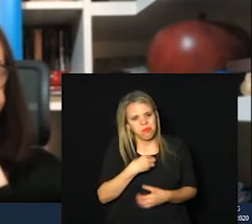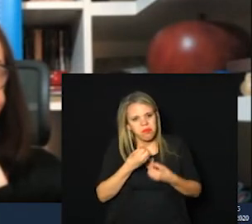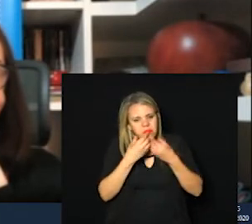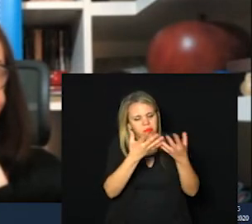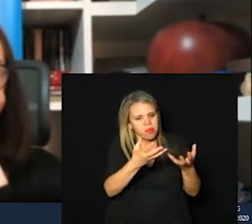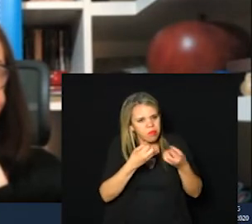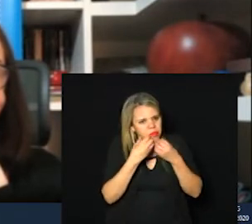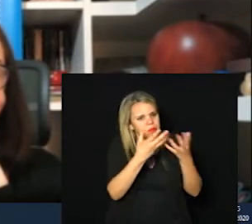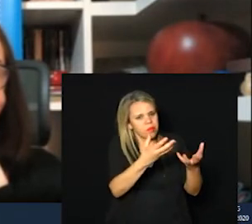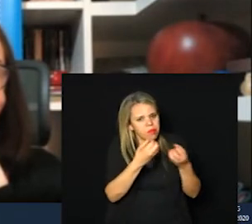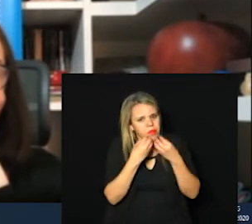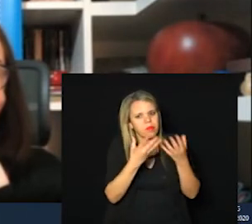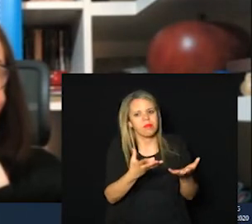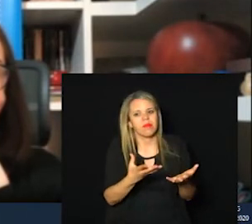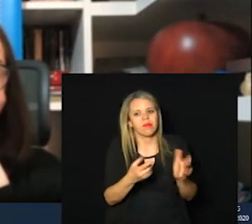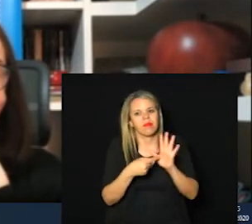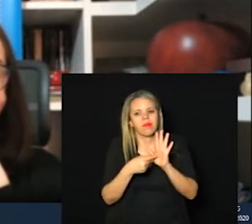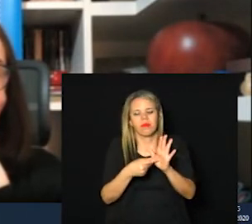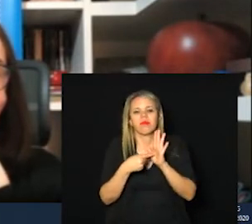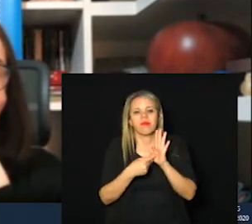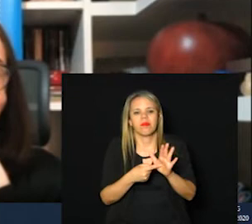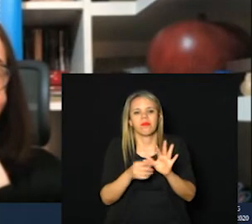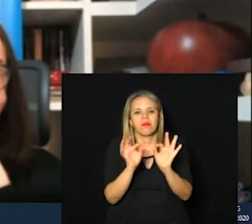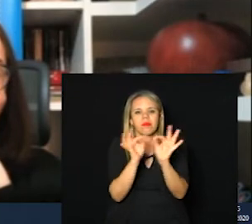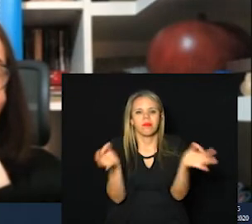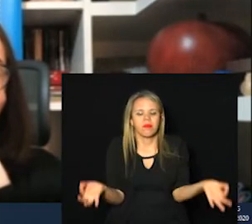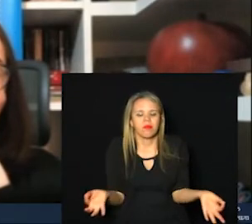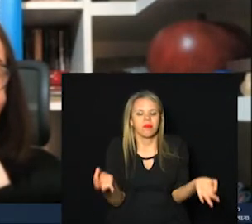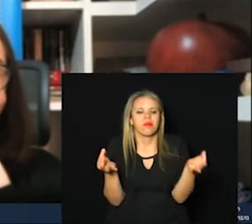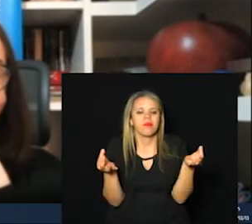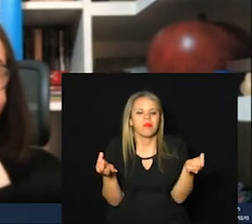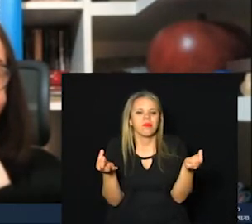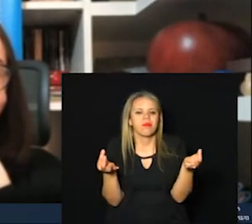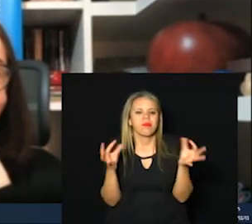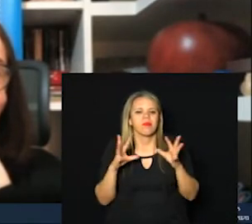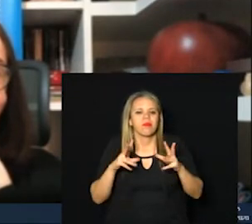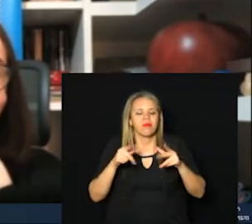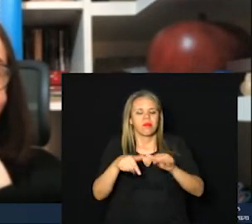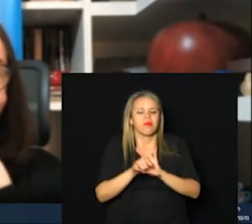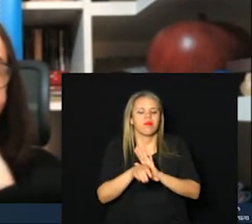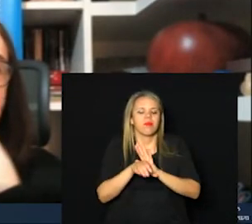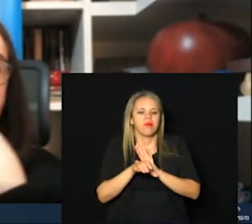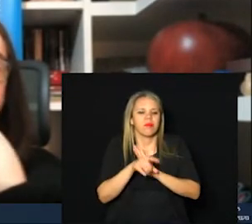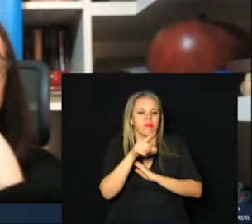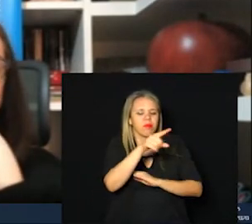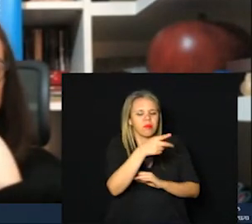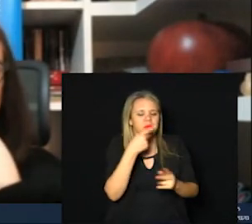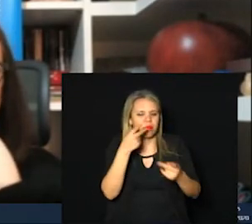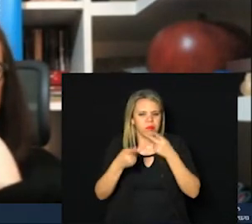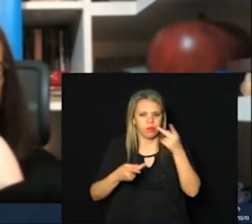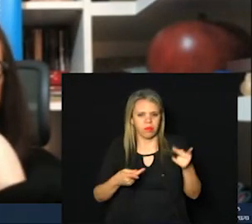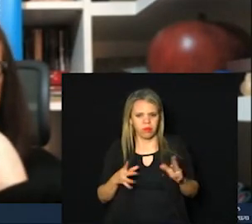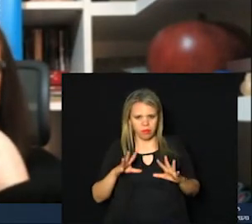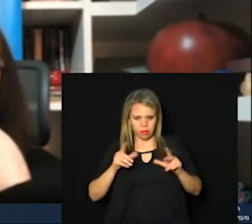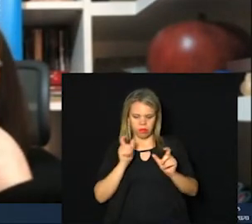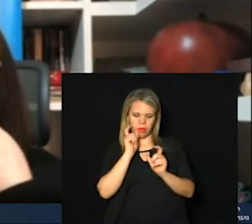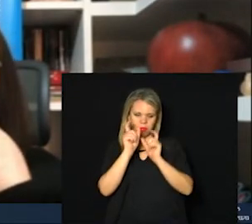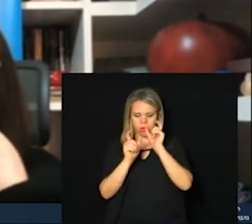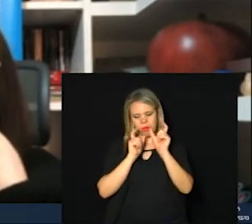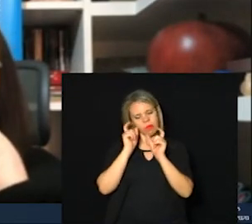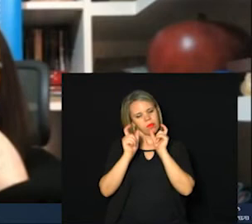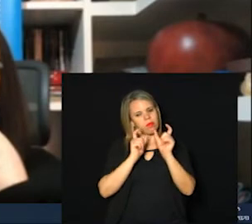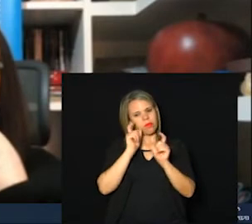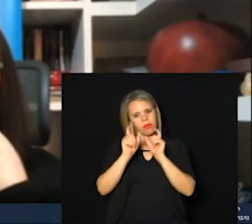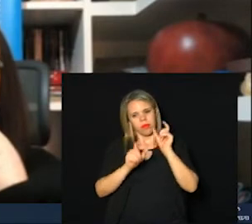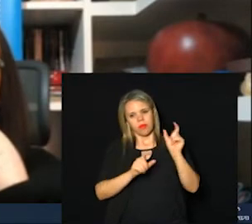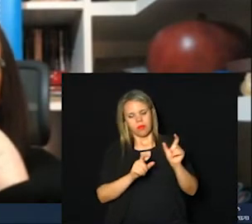expressar, de colocar, de trazer com simplicidade todos esses conceitos que você coloca, todas essas palavras, né, que